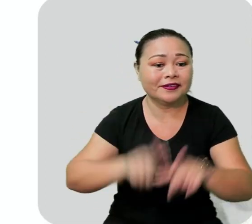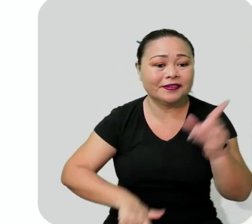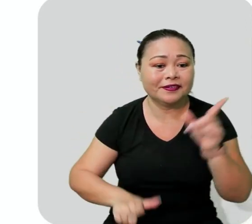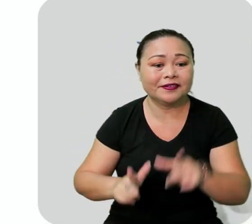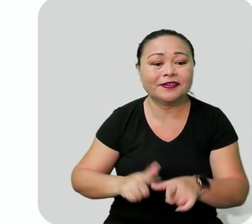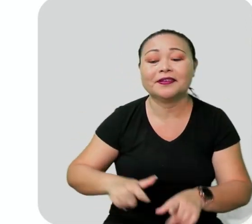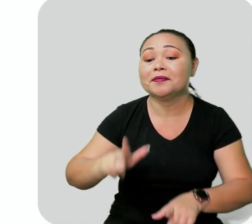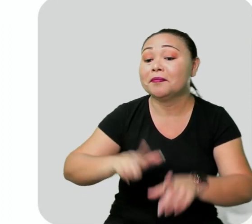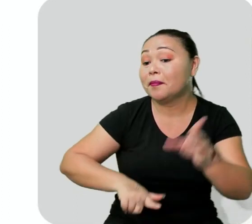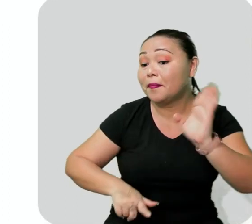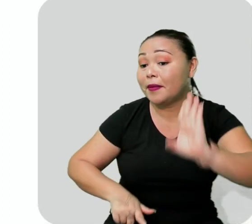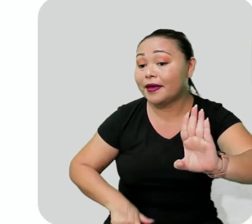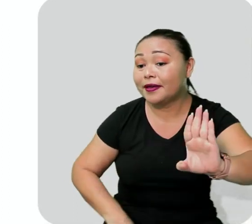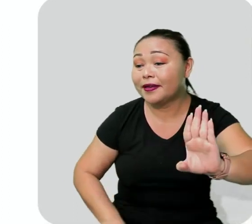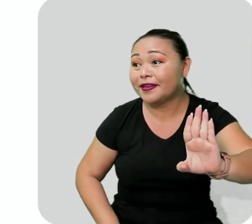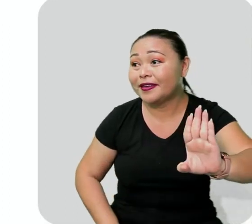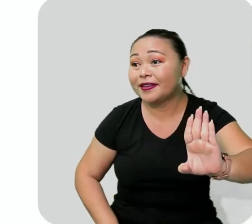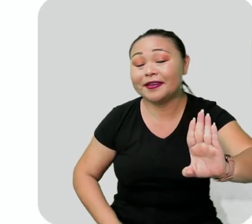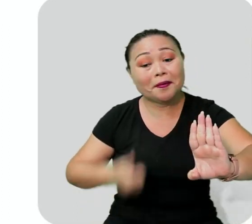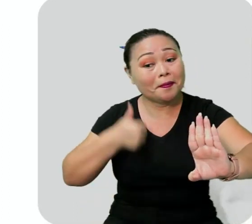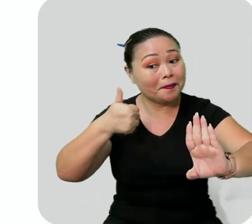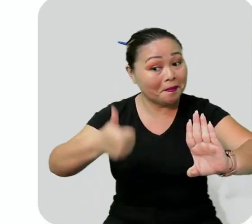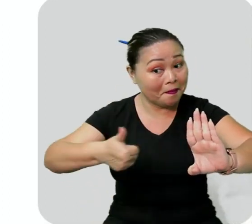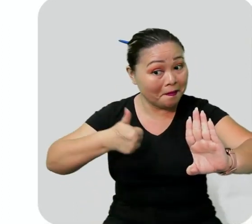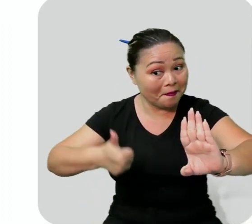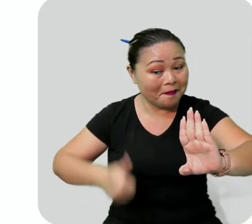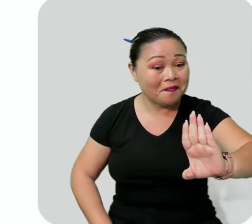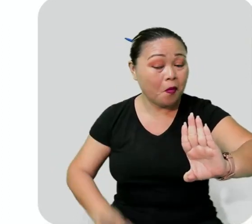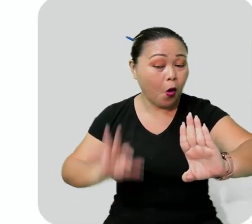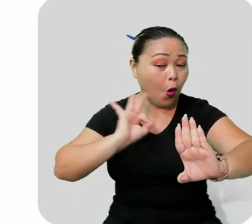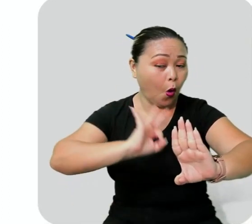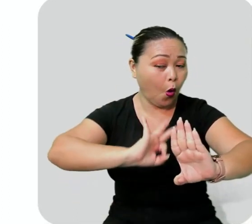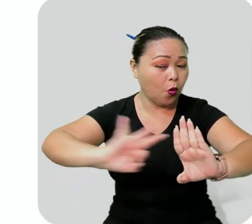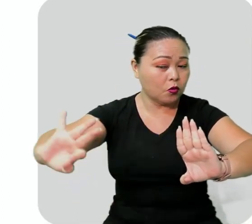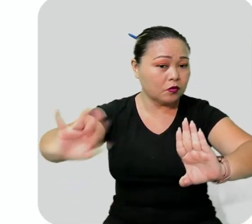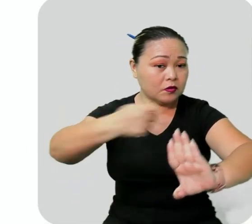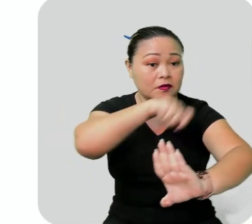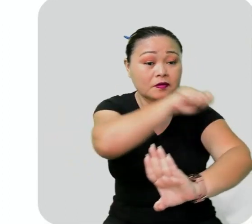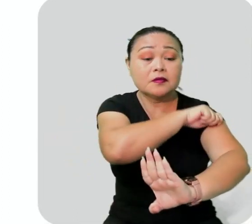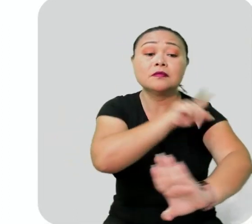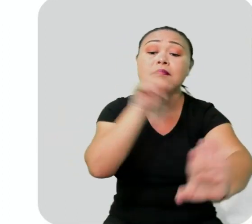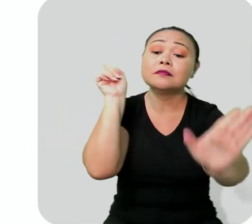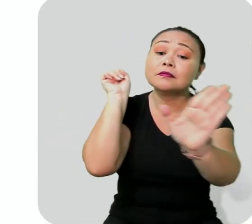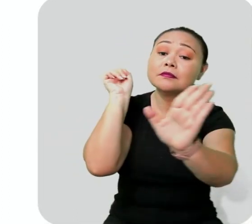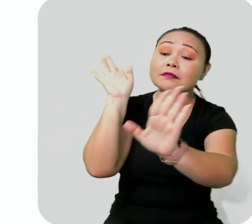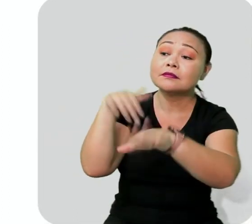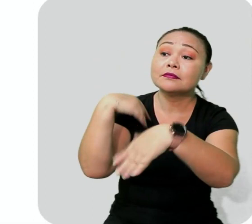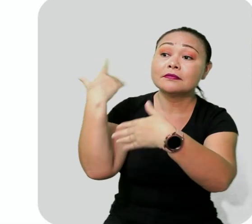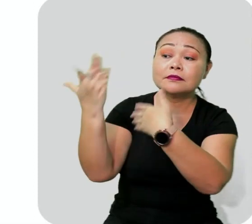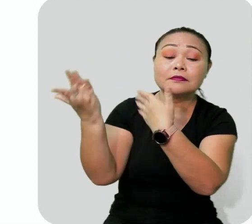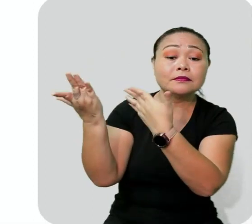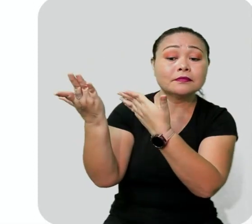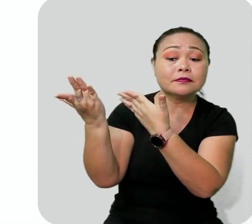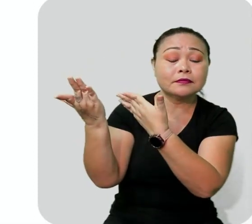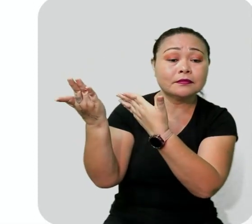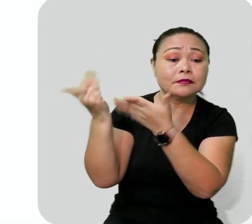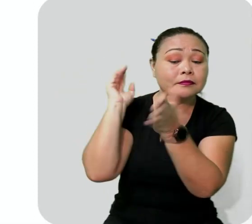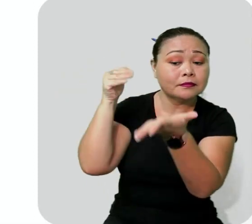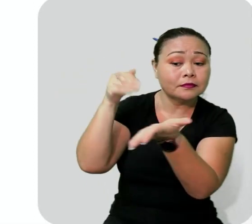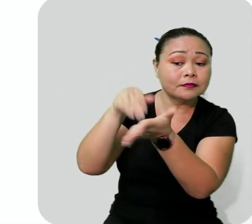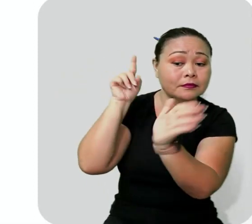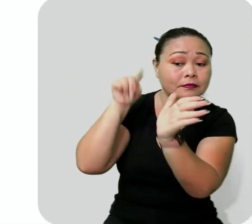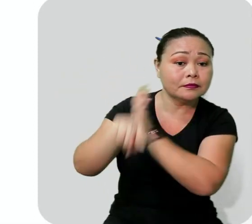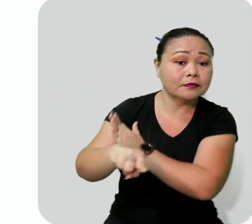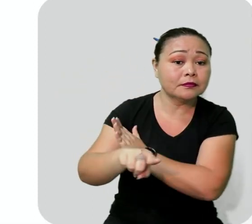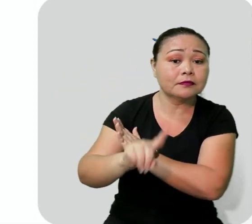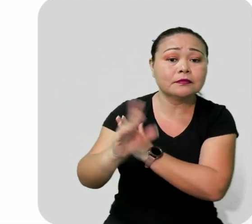letra B. Beleza. Ótimo então, aluno. E aí, partimos para a última